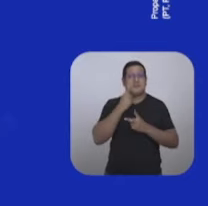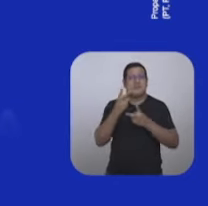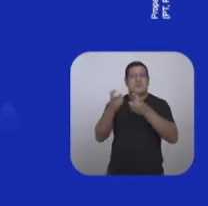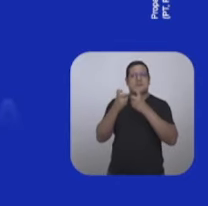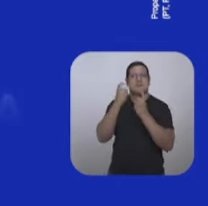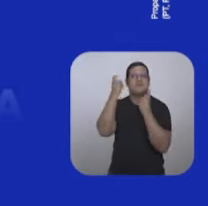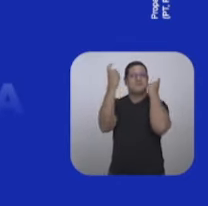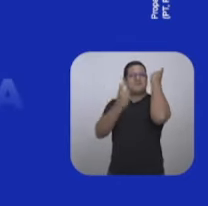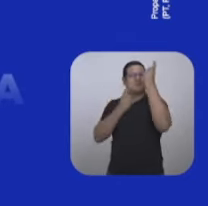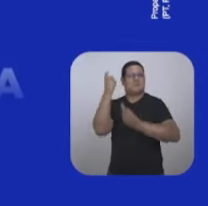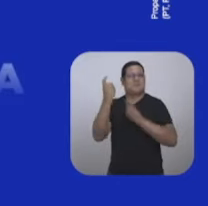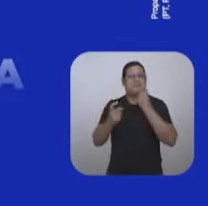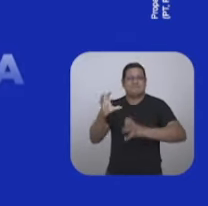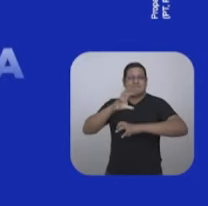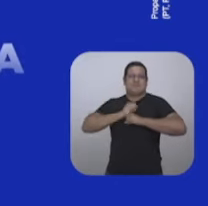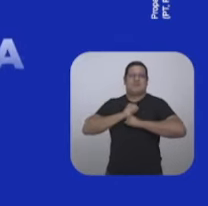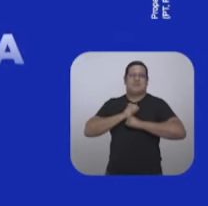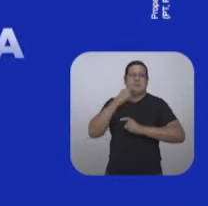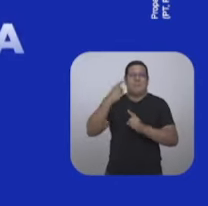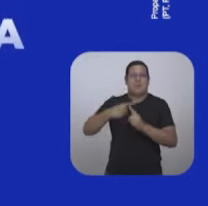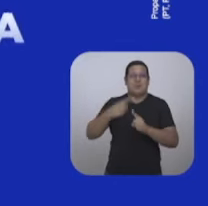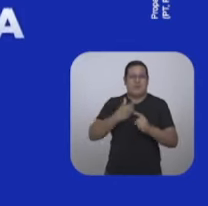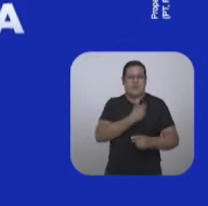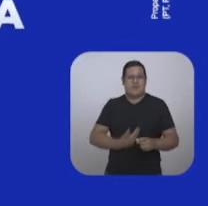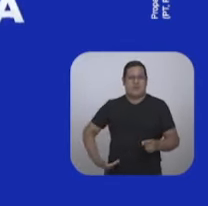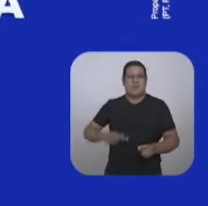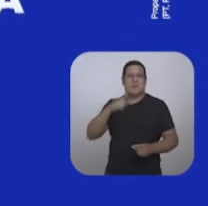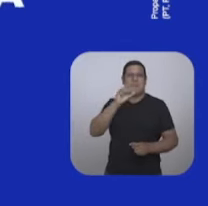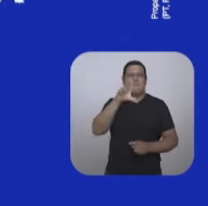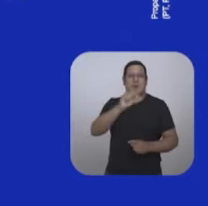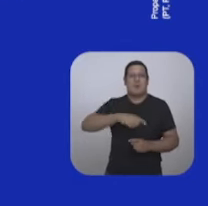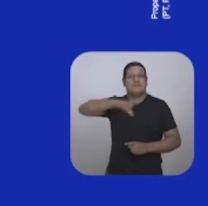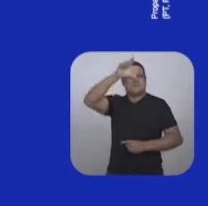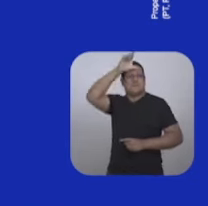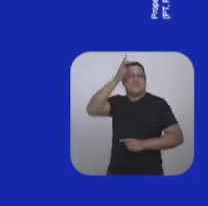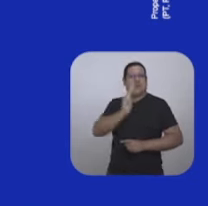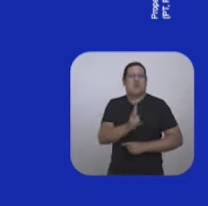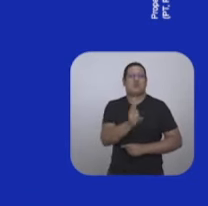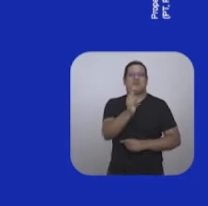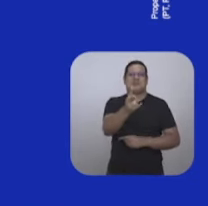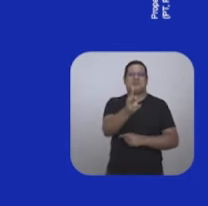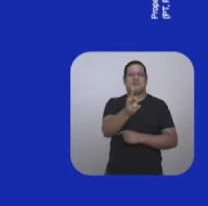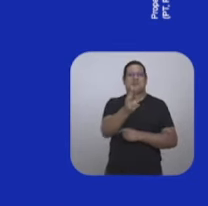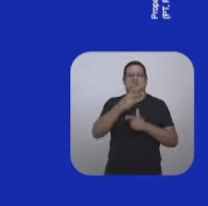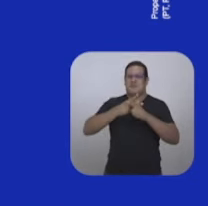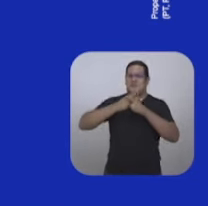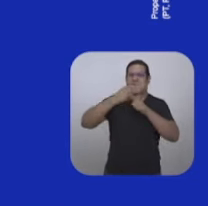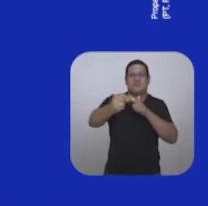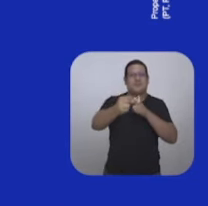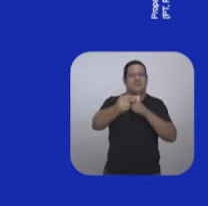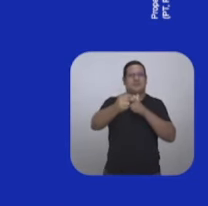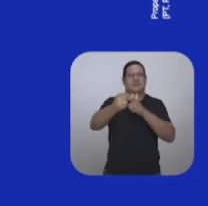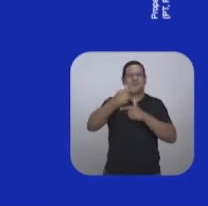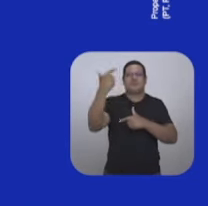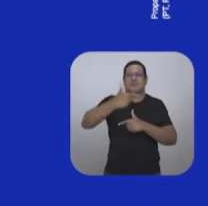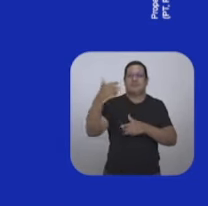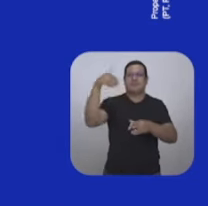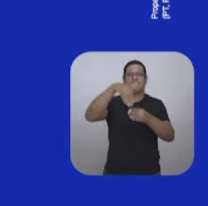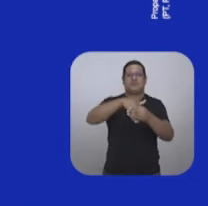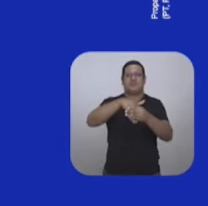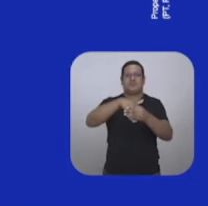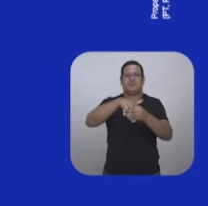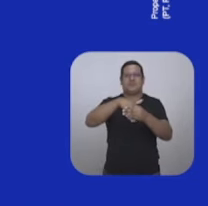enganação. Reflexo do desespero que tomou conta deles, porque Paulo Dantas segue liderando todas as pesquisas rumo